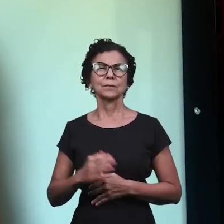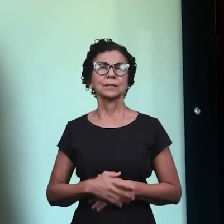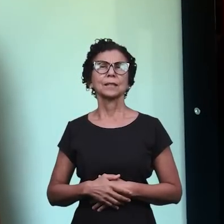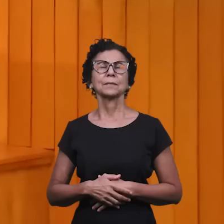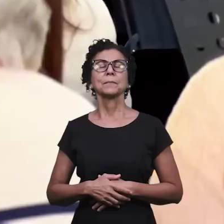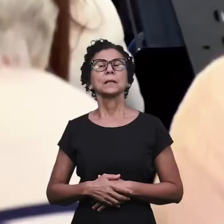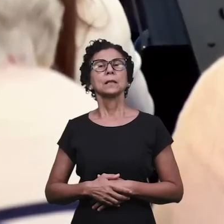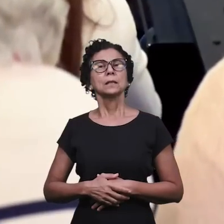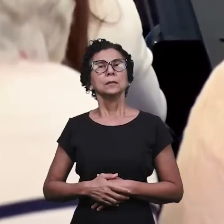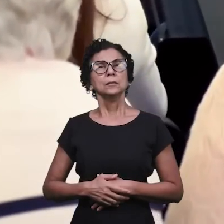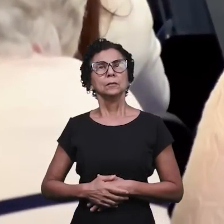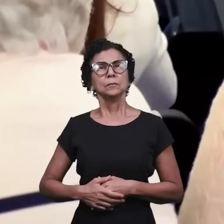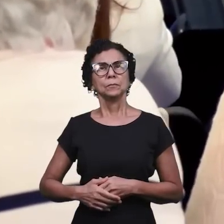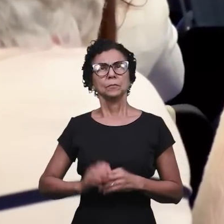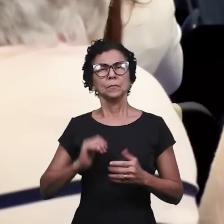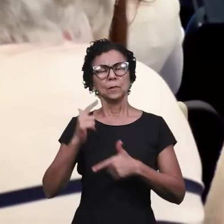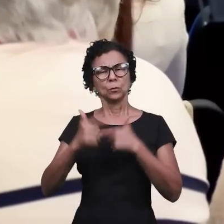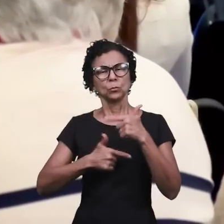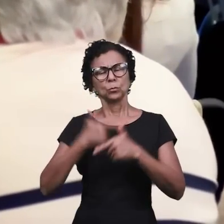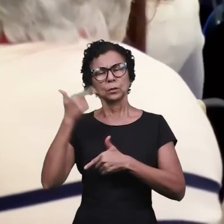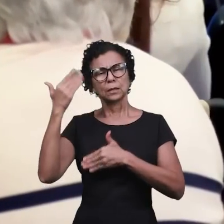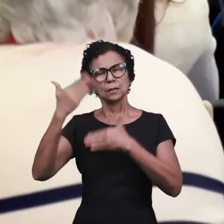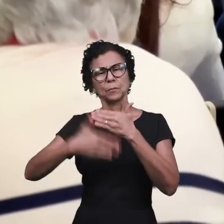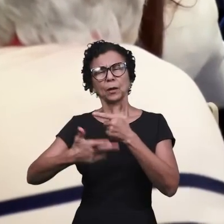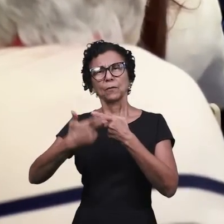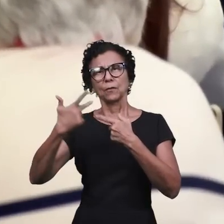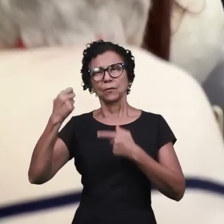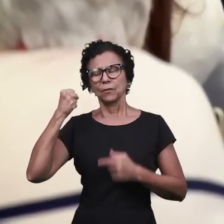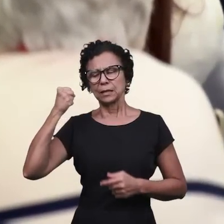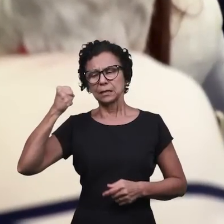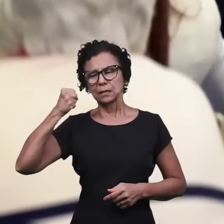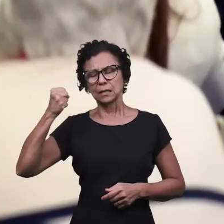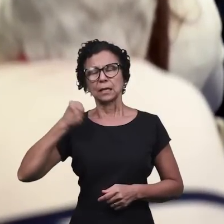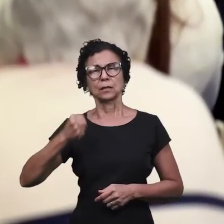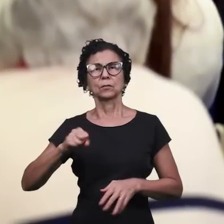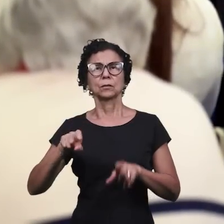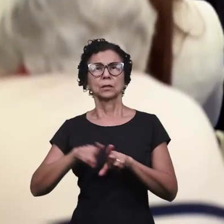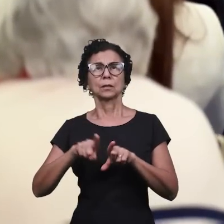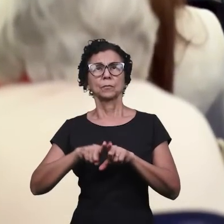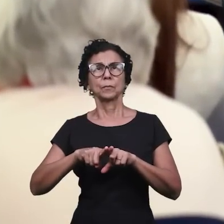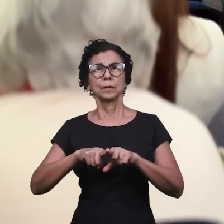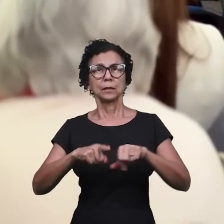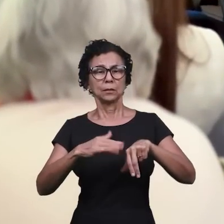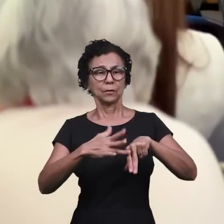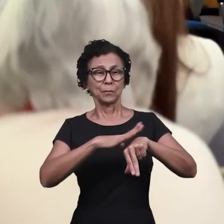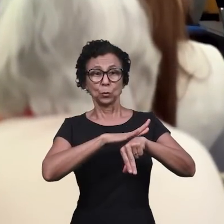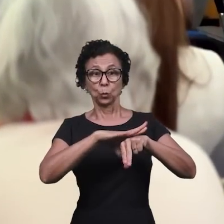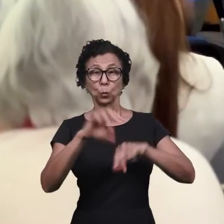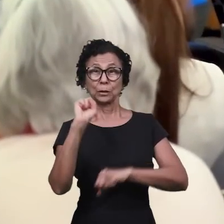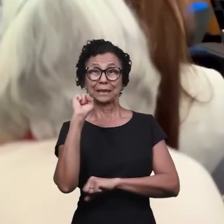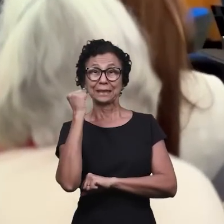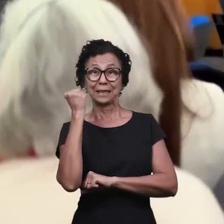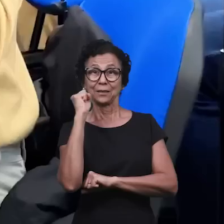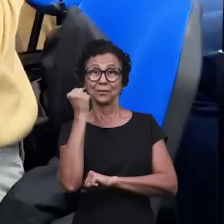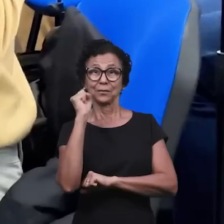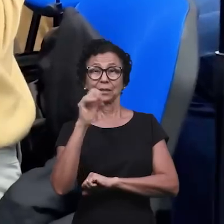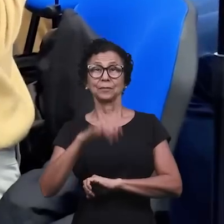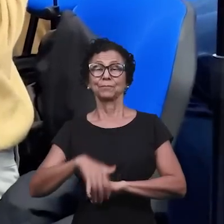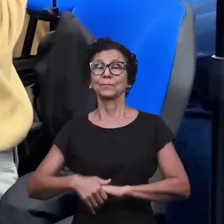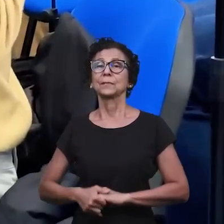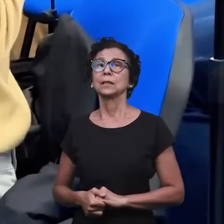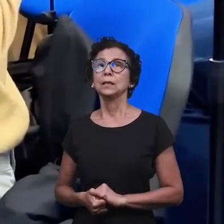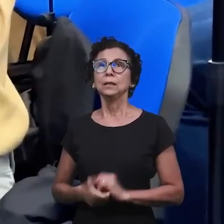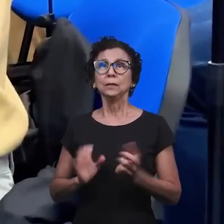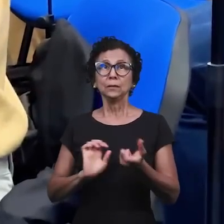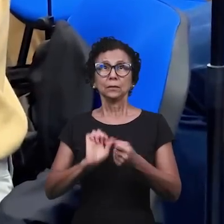foram vencidas, milagres nas famílias e vidas que receberam bênçãos de curas de enfermidades gravíssimas. De